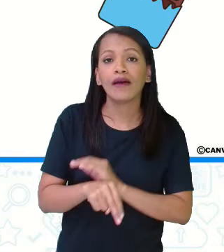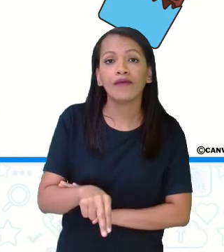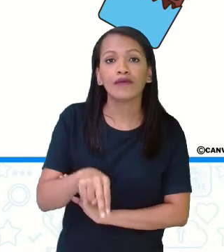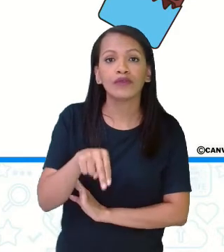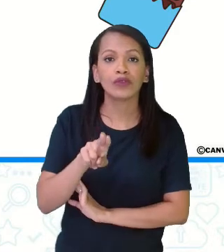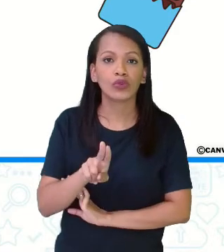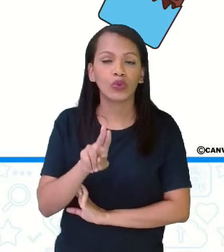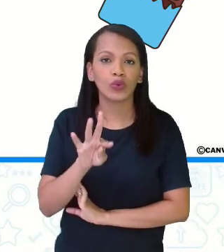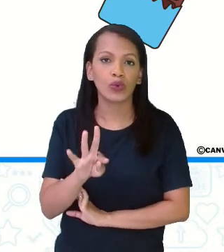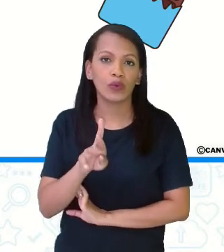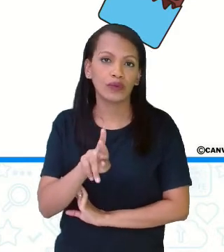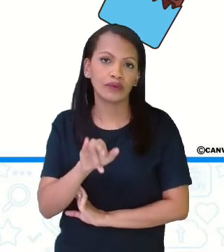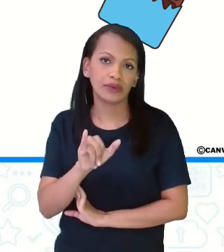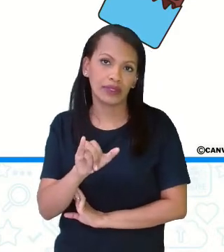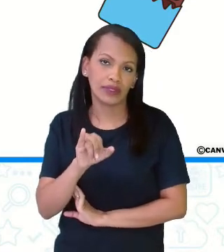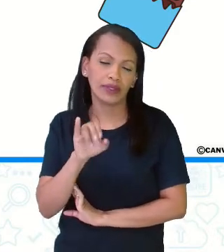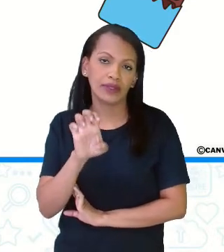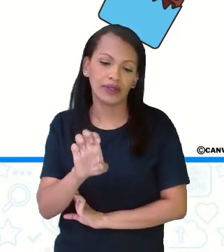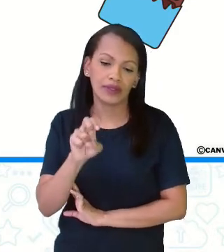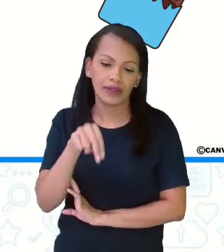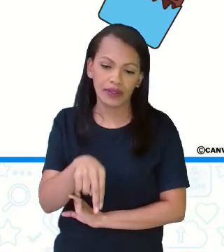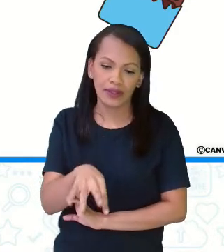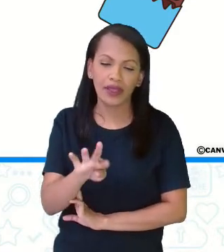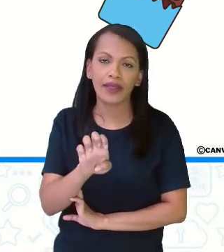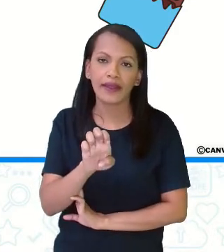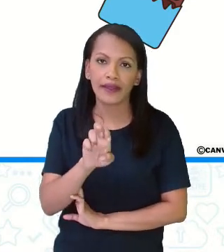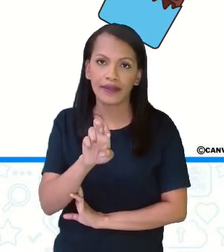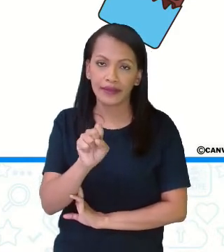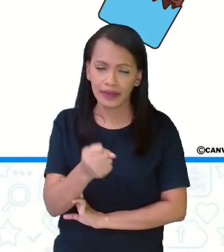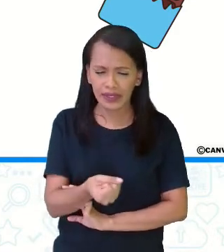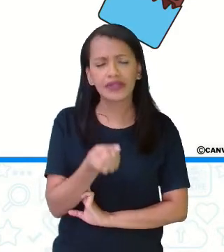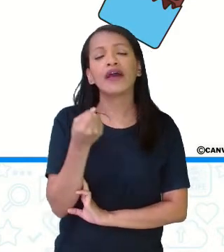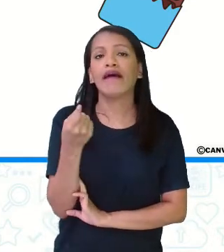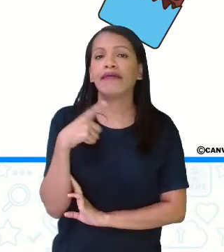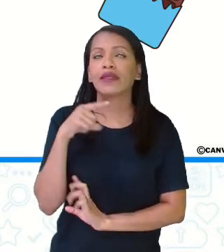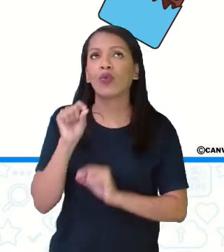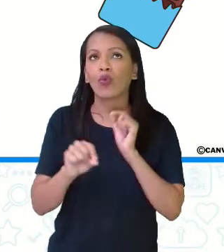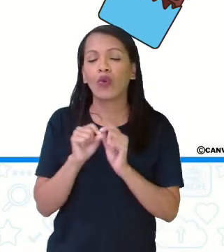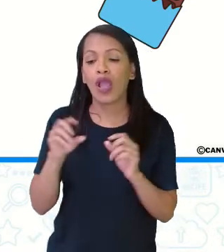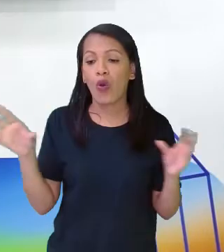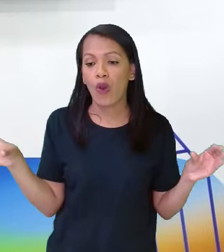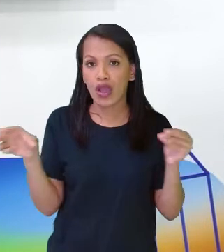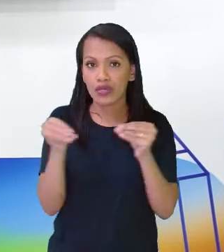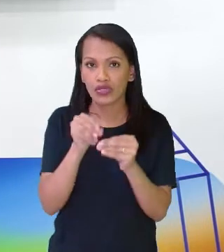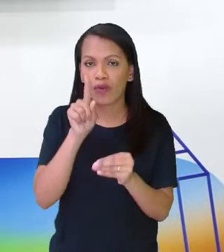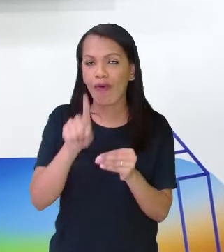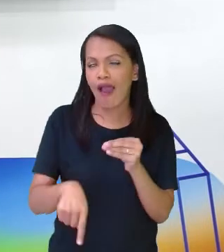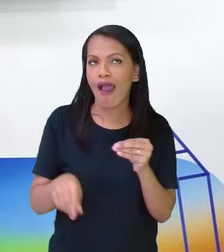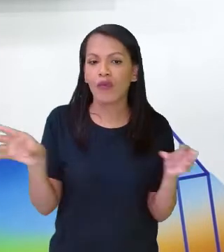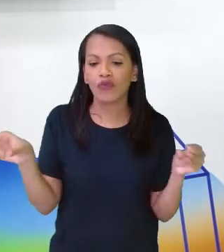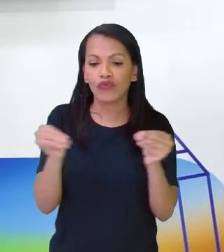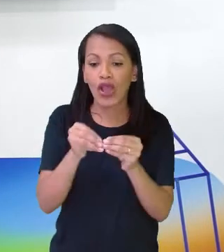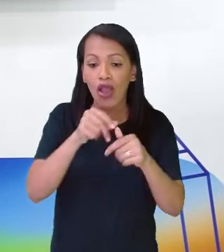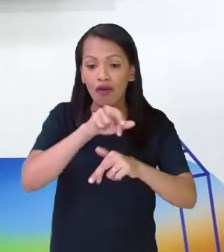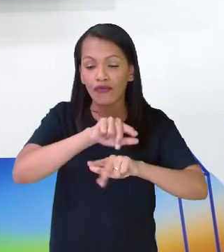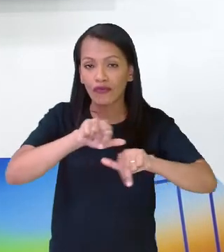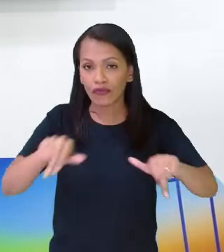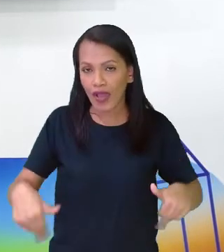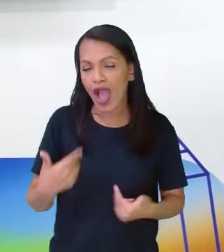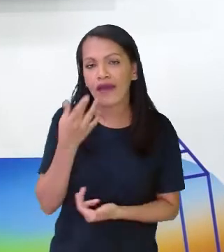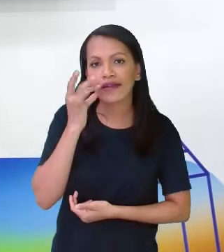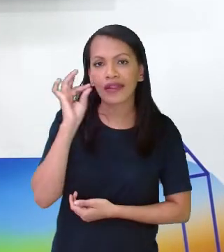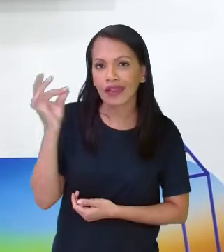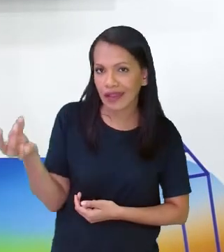que tem aí excesso de sal e açúcar, né? Em resumo, o alimento não saudável, quando eu penso, por exemplo,